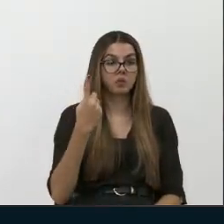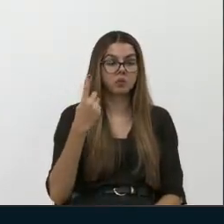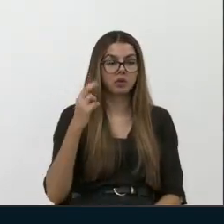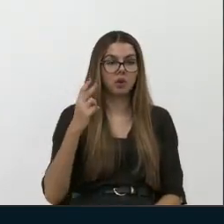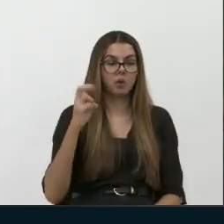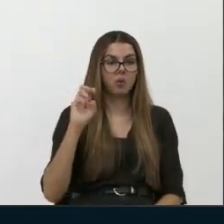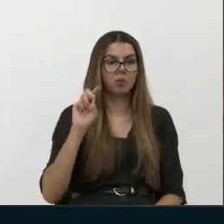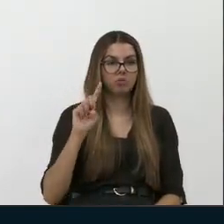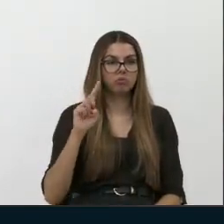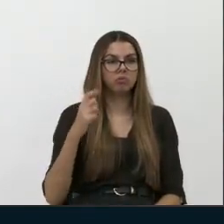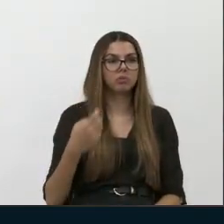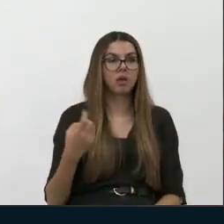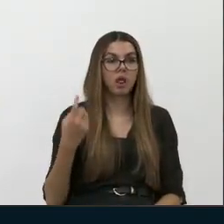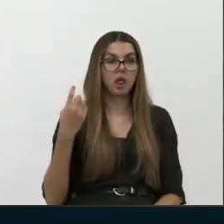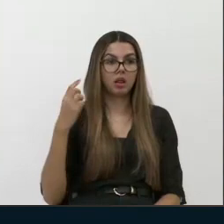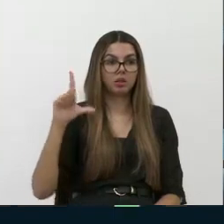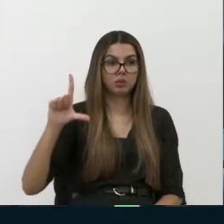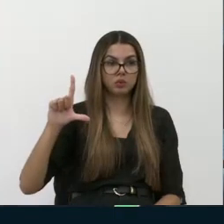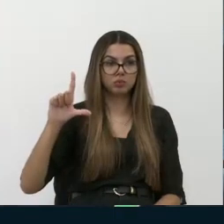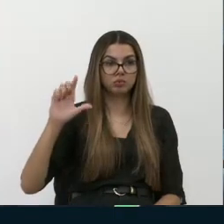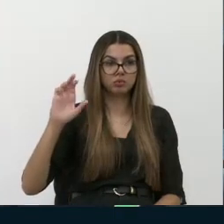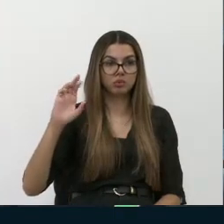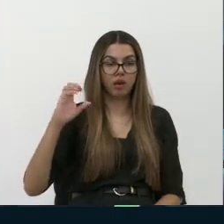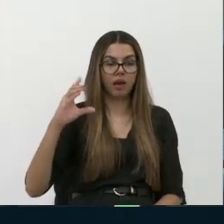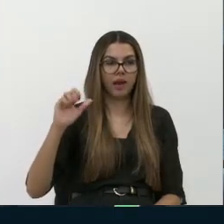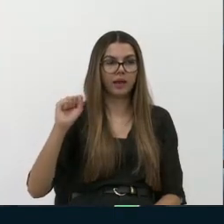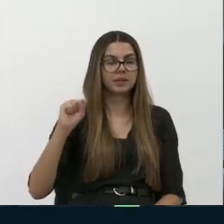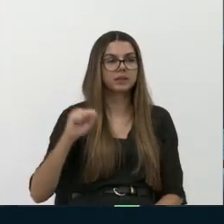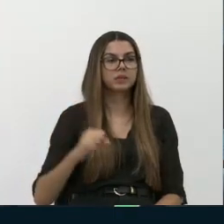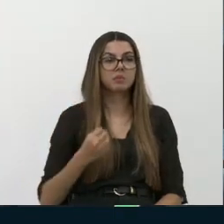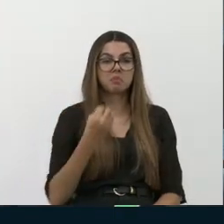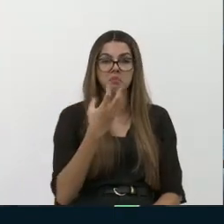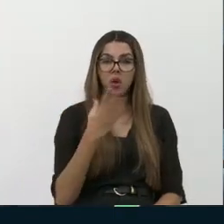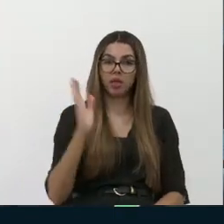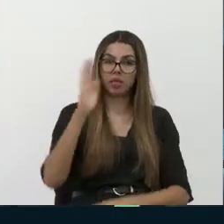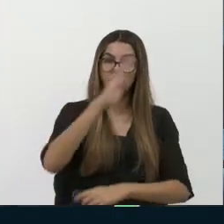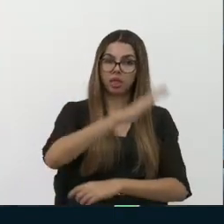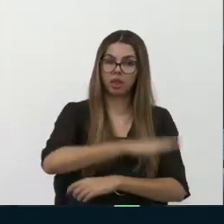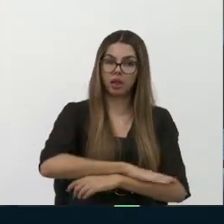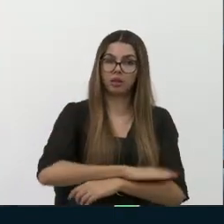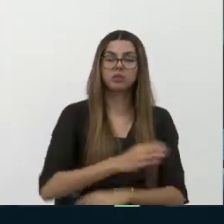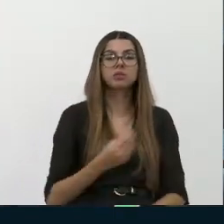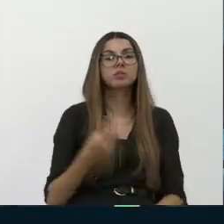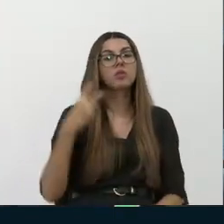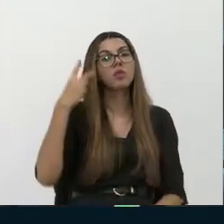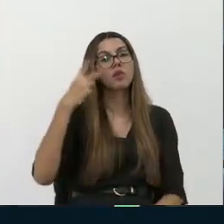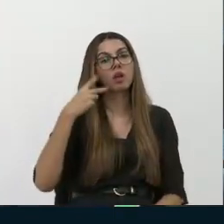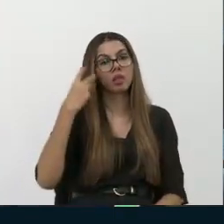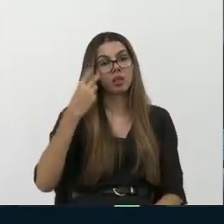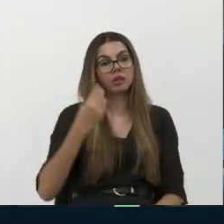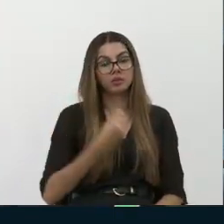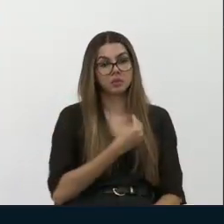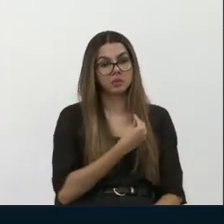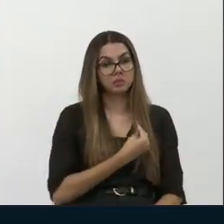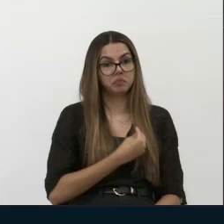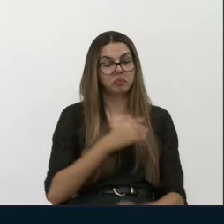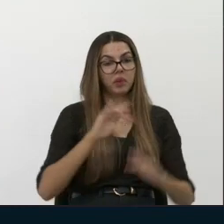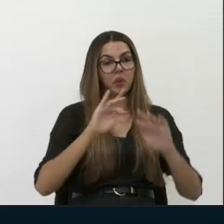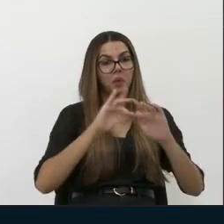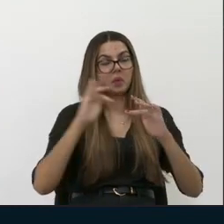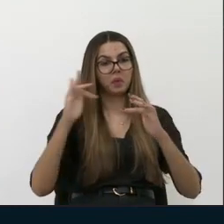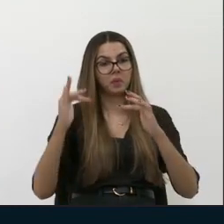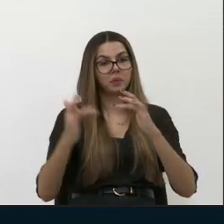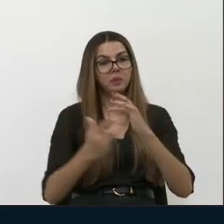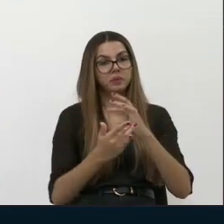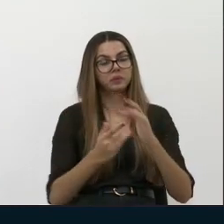vereador Lucas Sanches. Boa tarde, presidente, vereadores, todo o público presente. Estou aqui para falar também sobre o